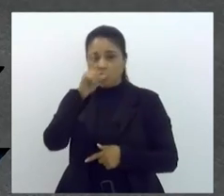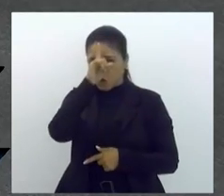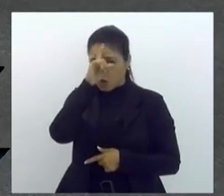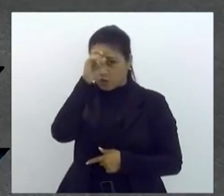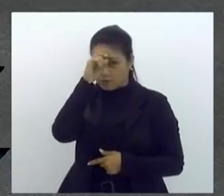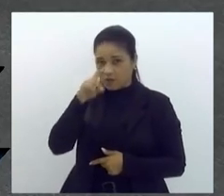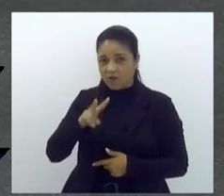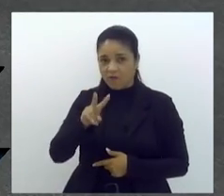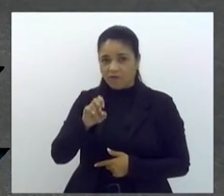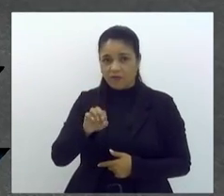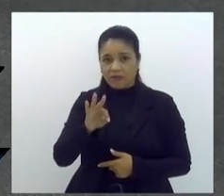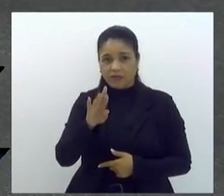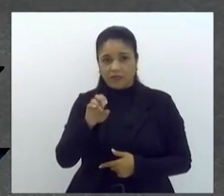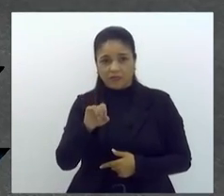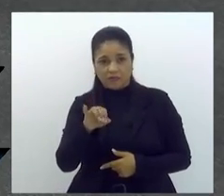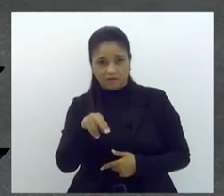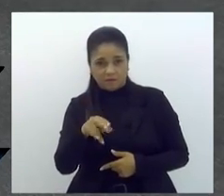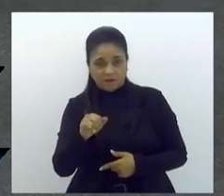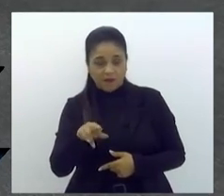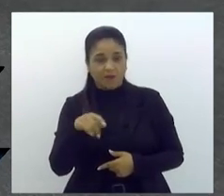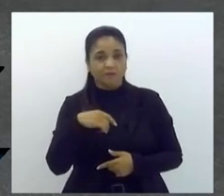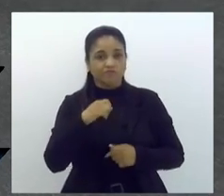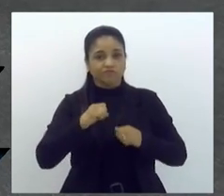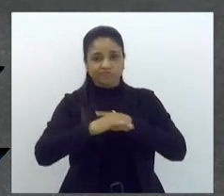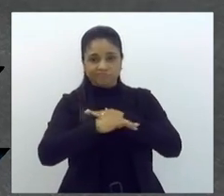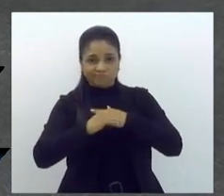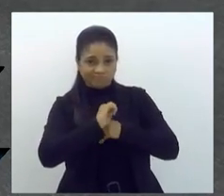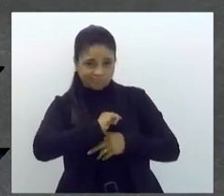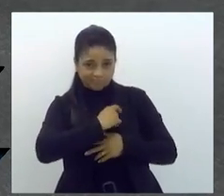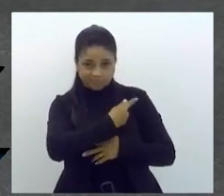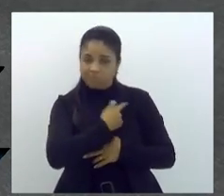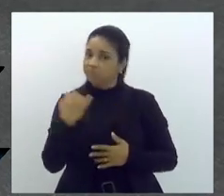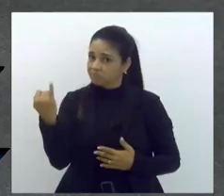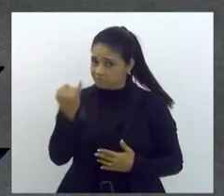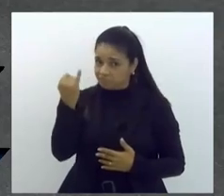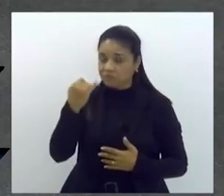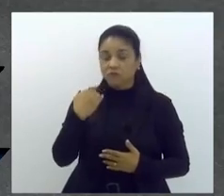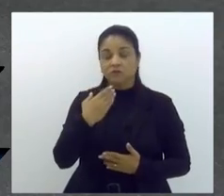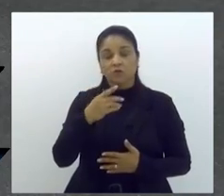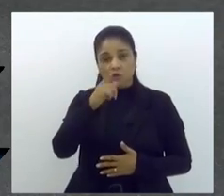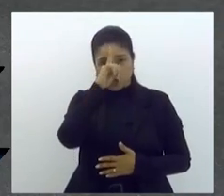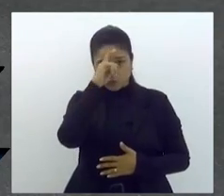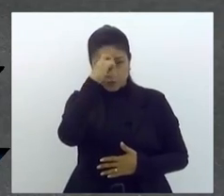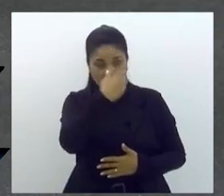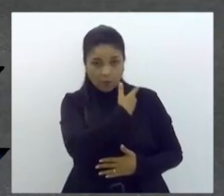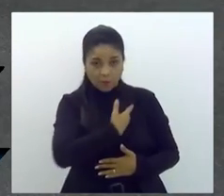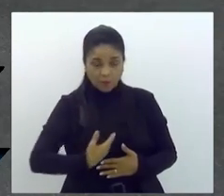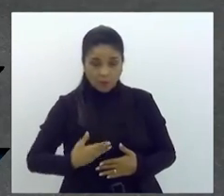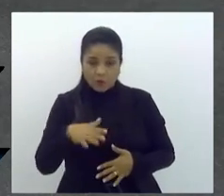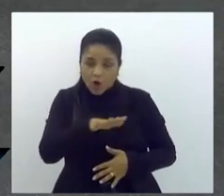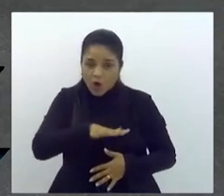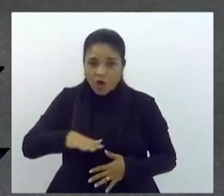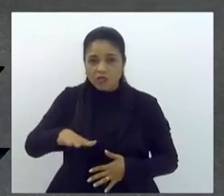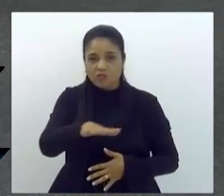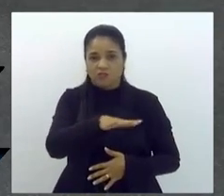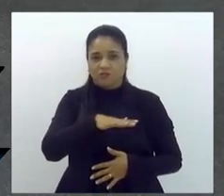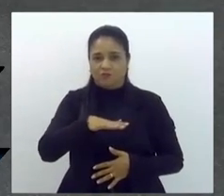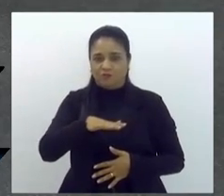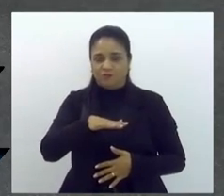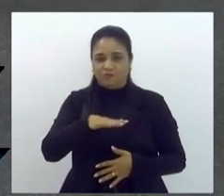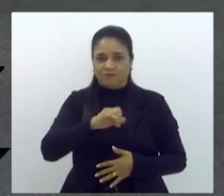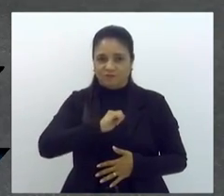também na cidade de São Gonçalo O que é importante e esse Hospital Público Veterinário Regional atenderá